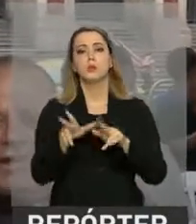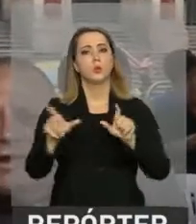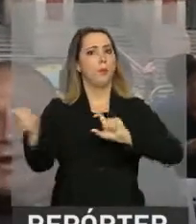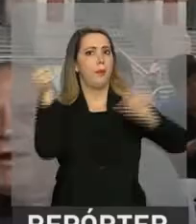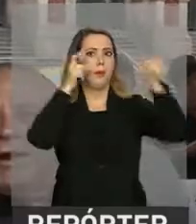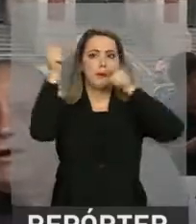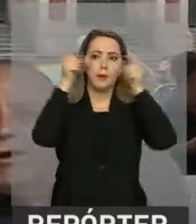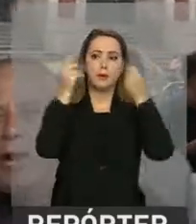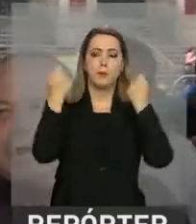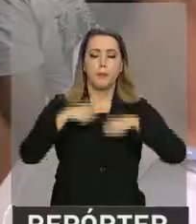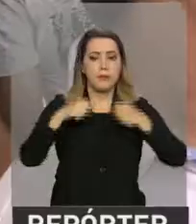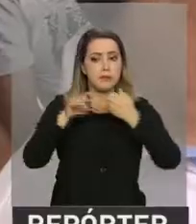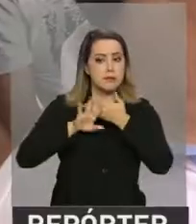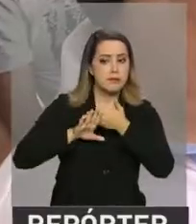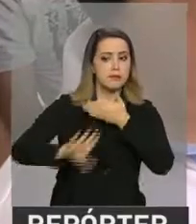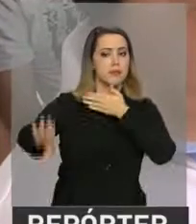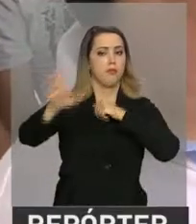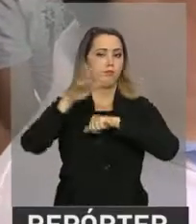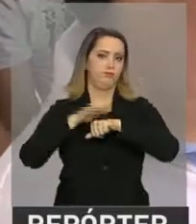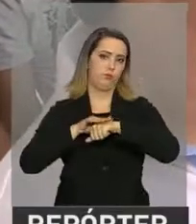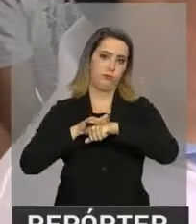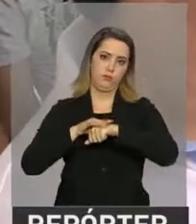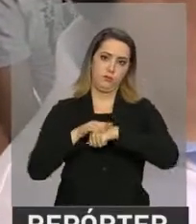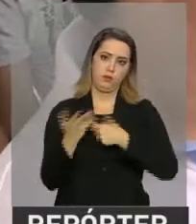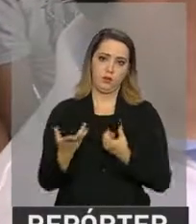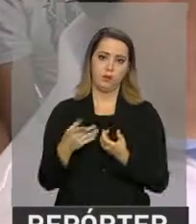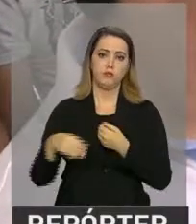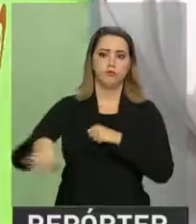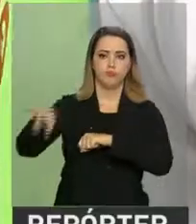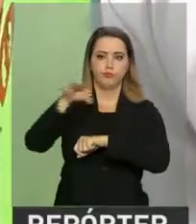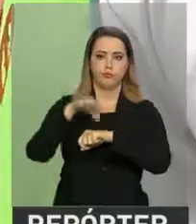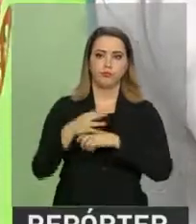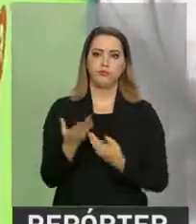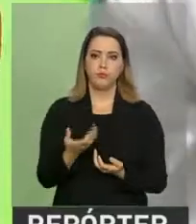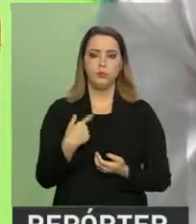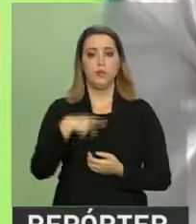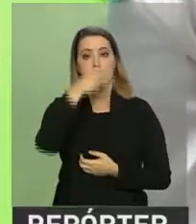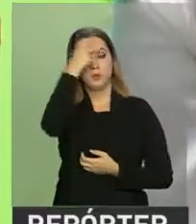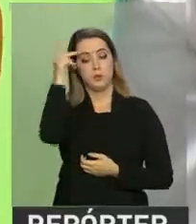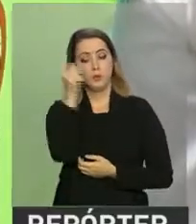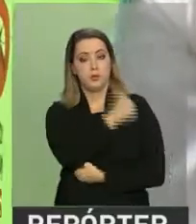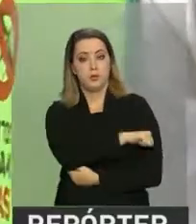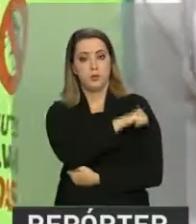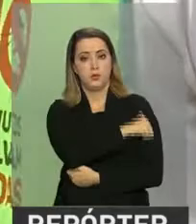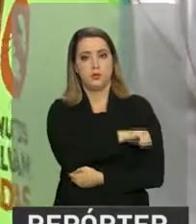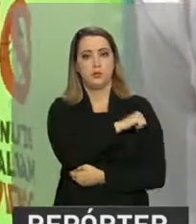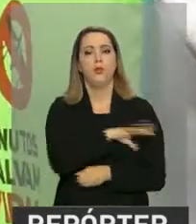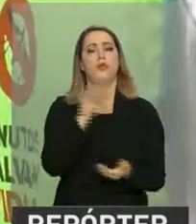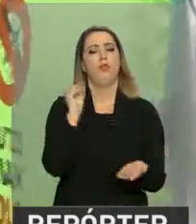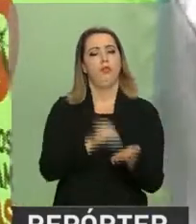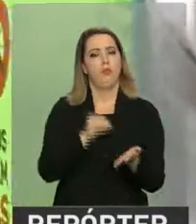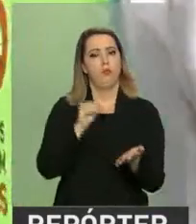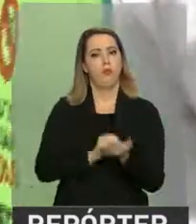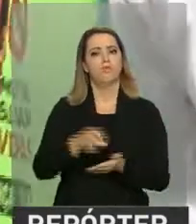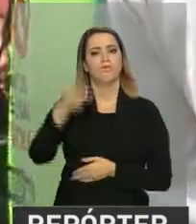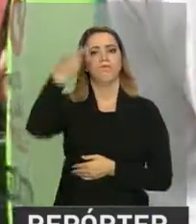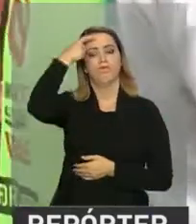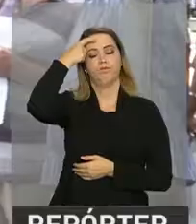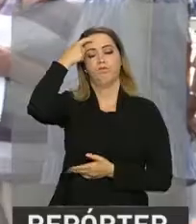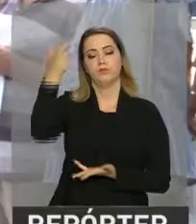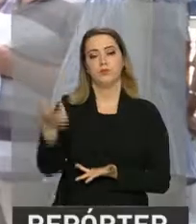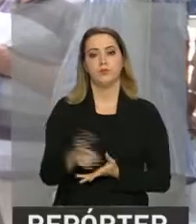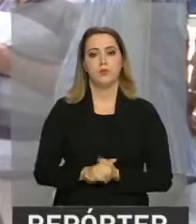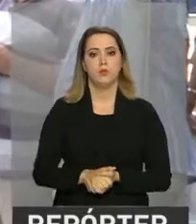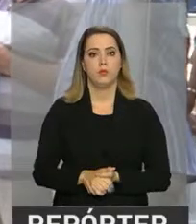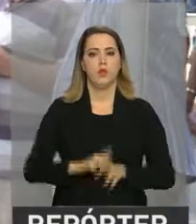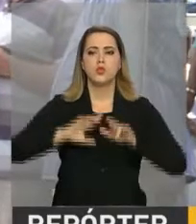prevenção das doenças provocadas pelos mosquitos para os cariocas ainda está faltando conscientização